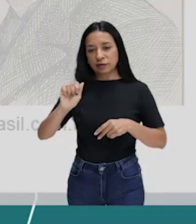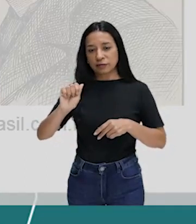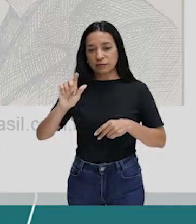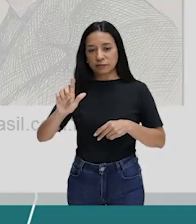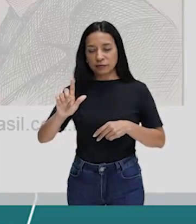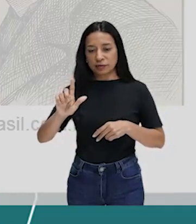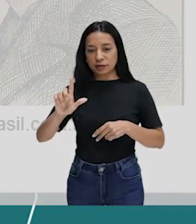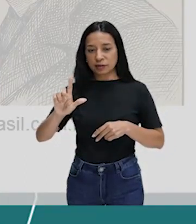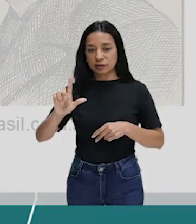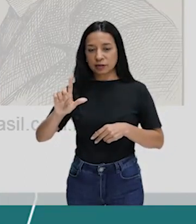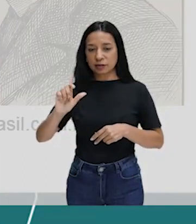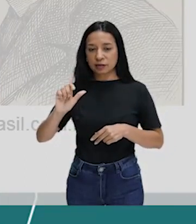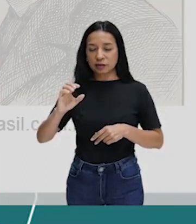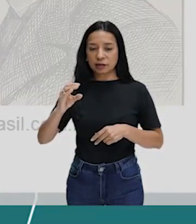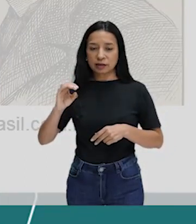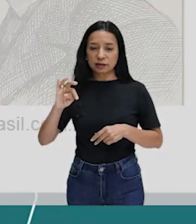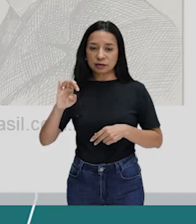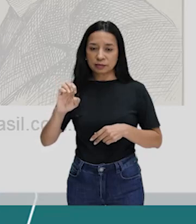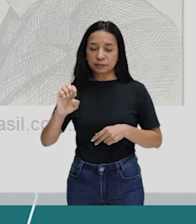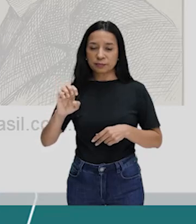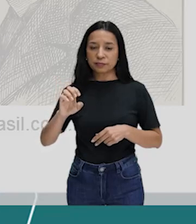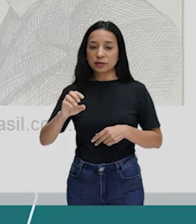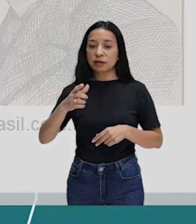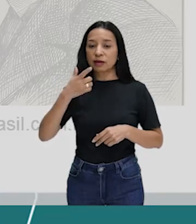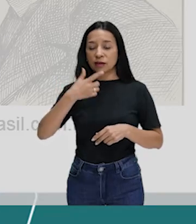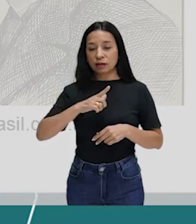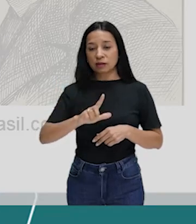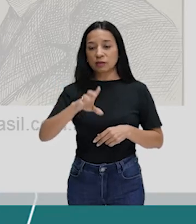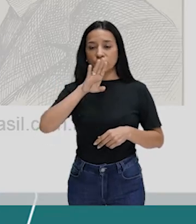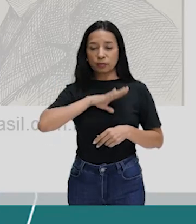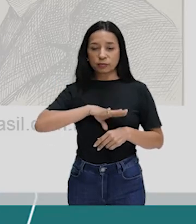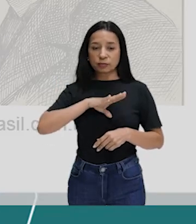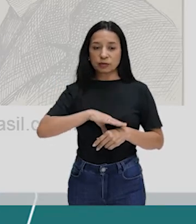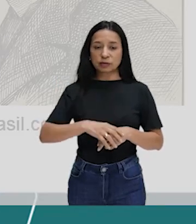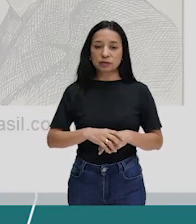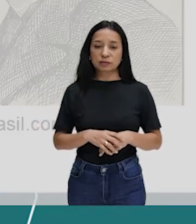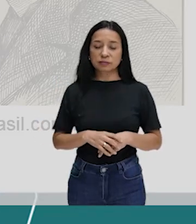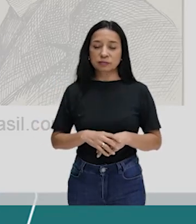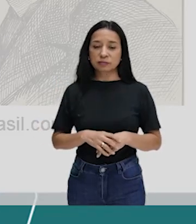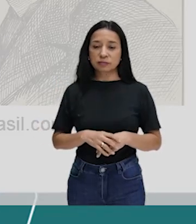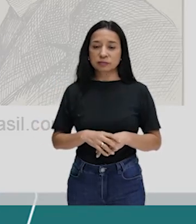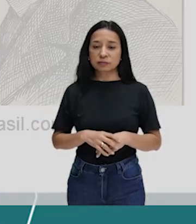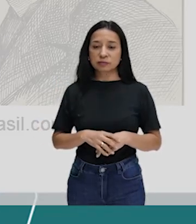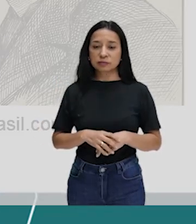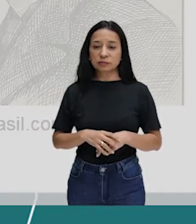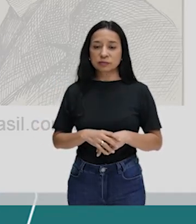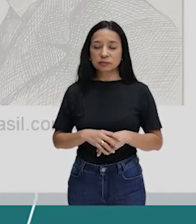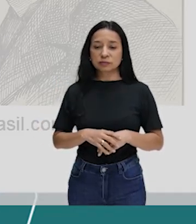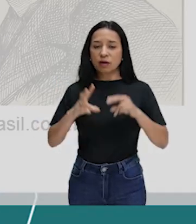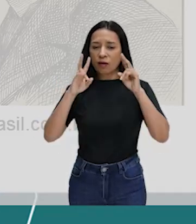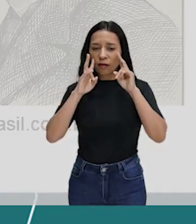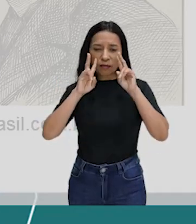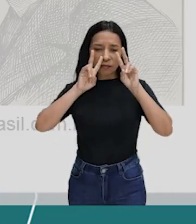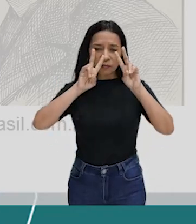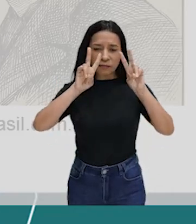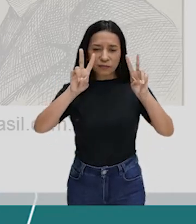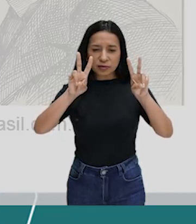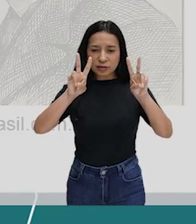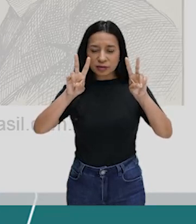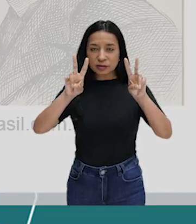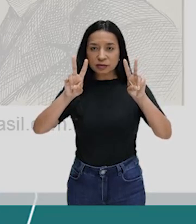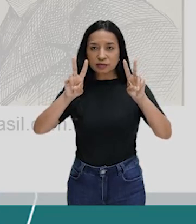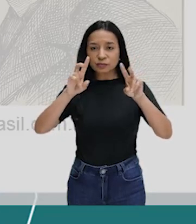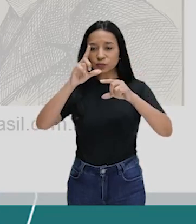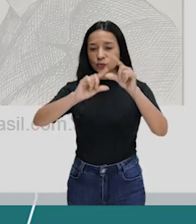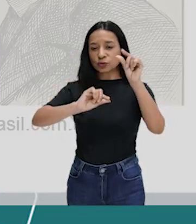trouxe um trechinho na aula passada. Língua portuguesa. E aqui, ó, orar direis, ouvir estrelas. Eu trouxe até a música do Belchior para